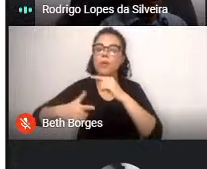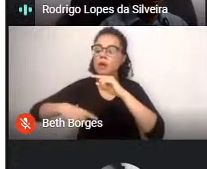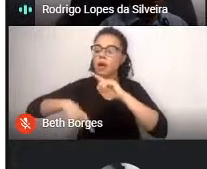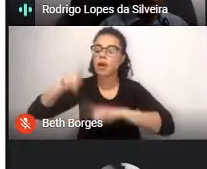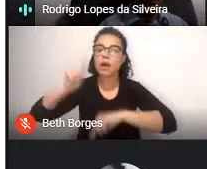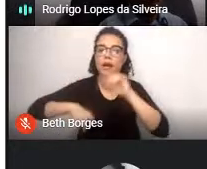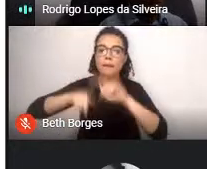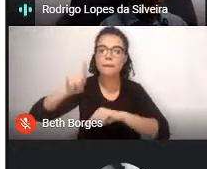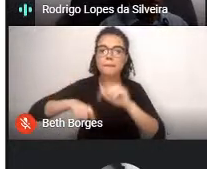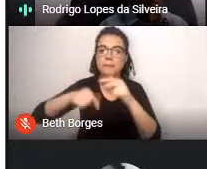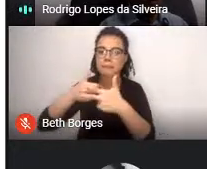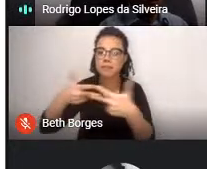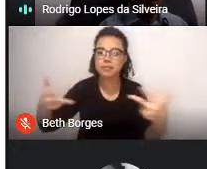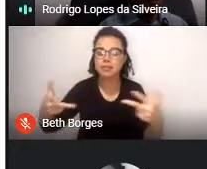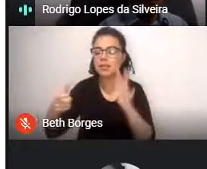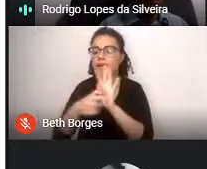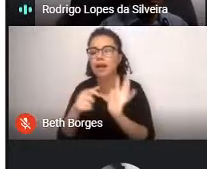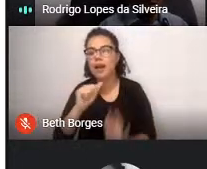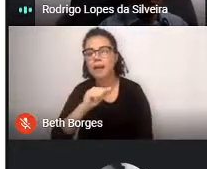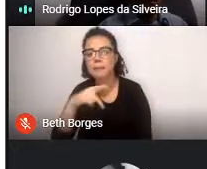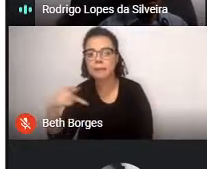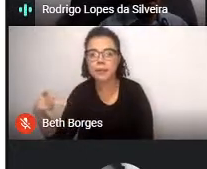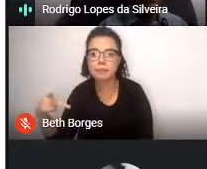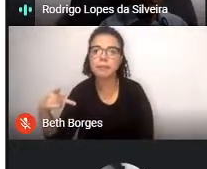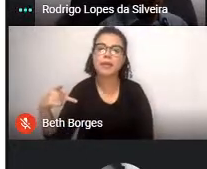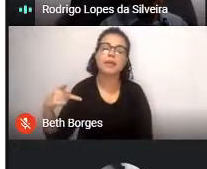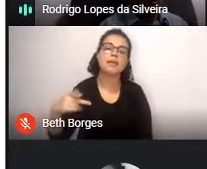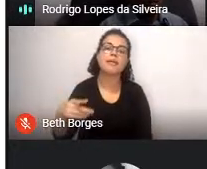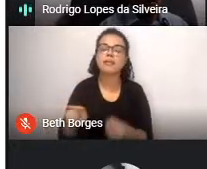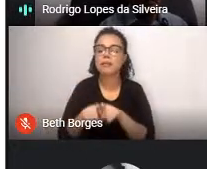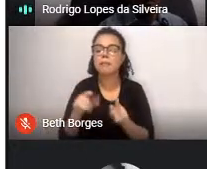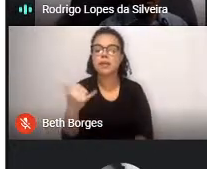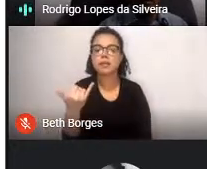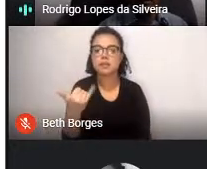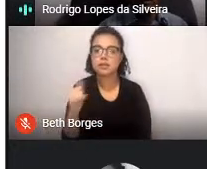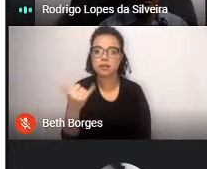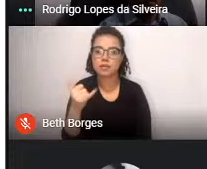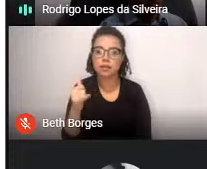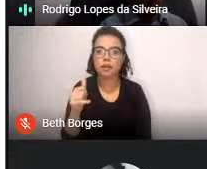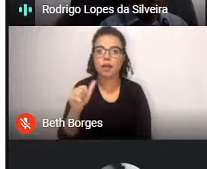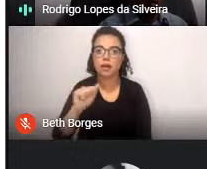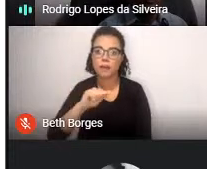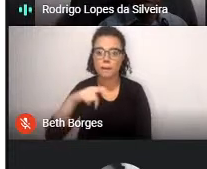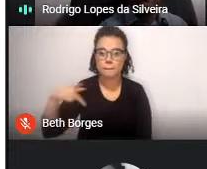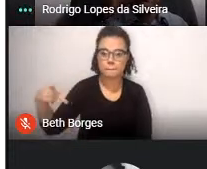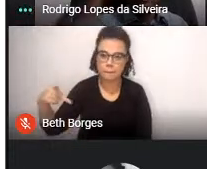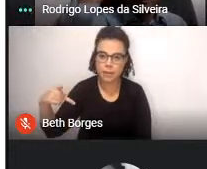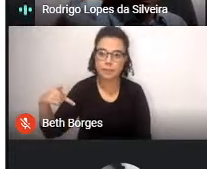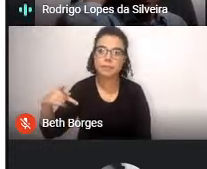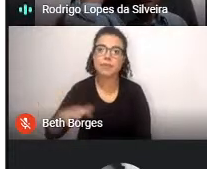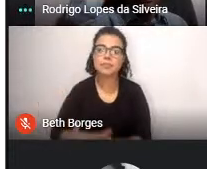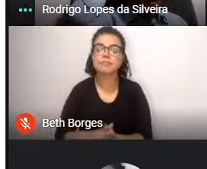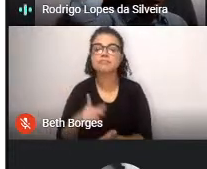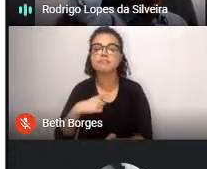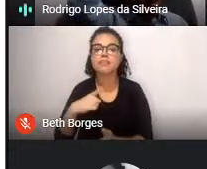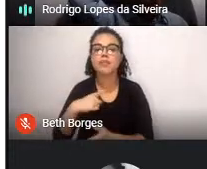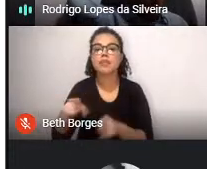de computador, de aplicativo, que tem biofeedback por aplicativo de celular, eu mesmo utilizo também nas terapias online,